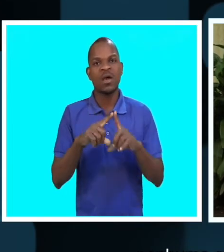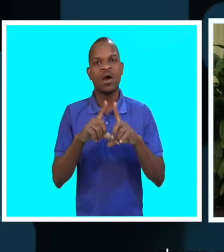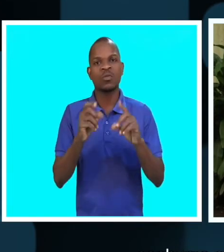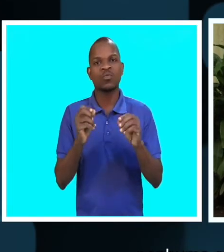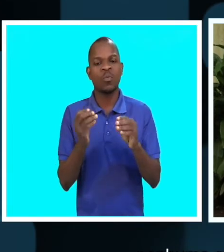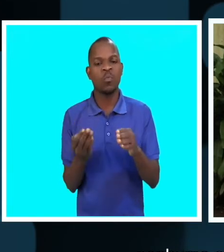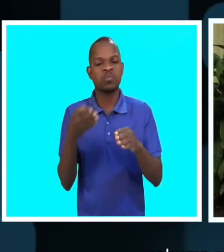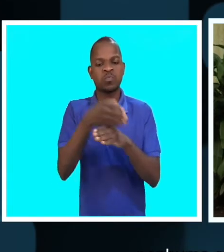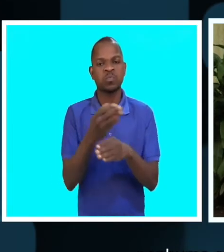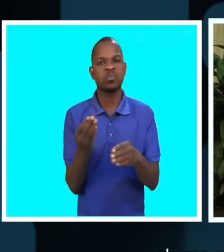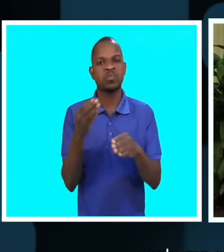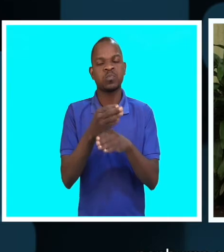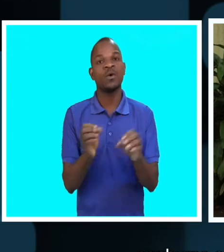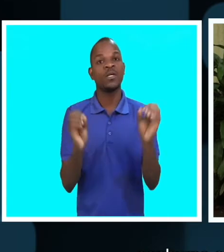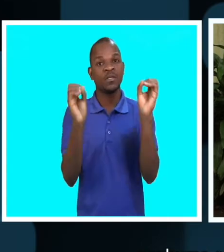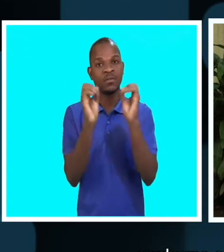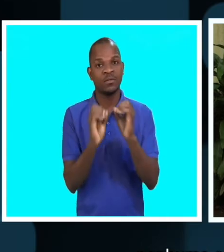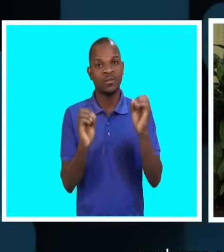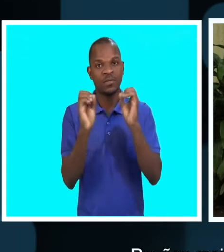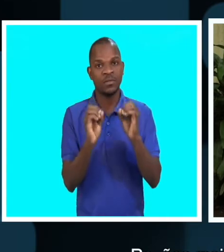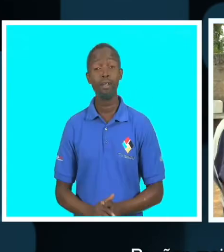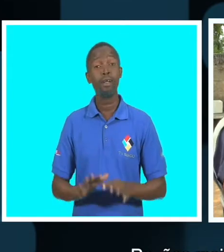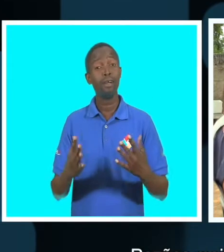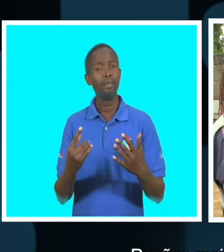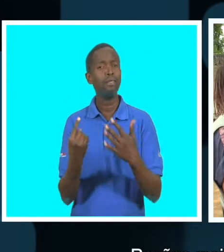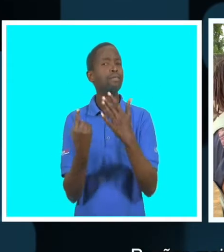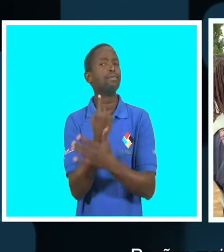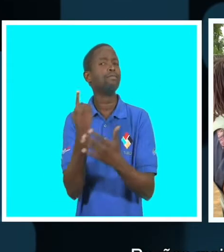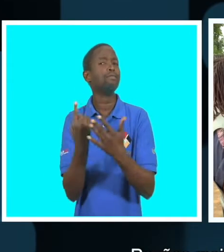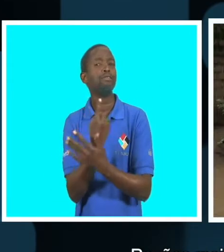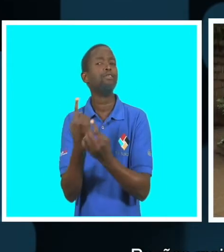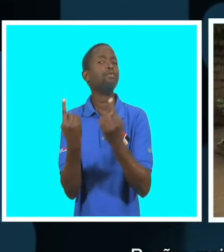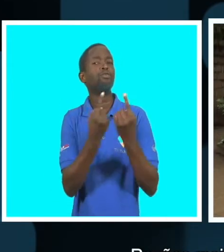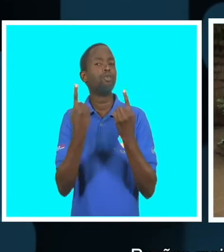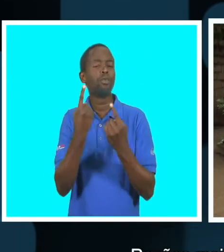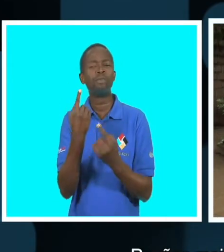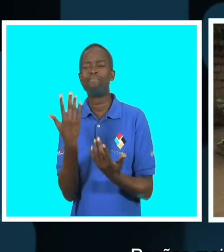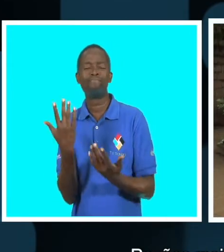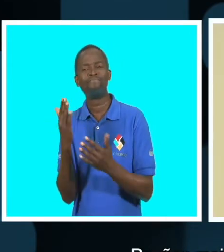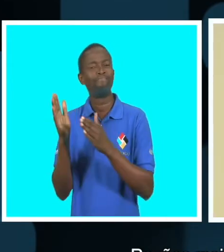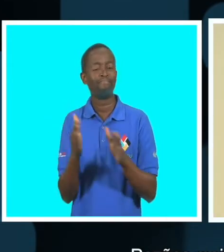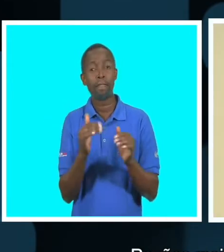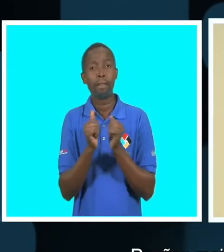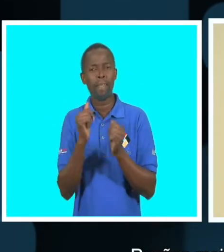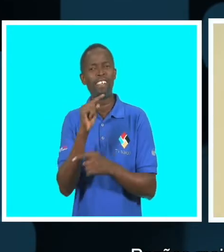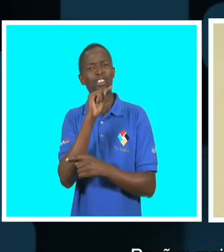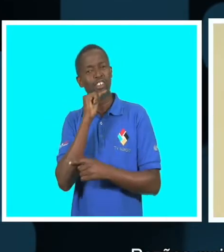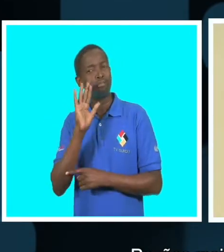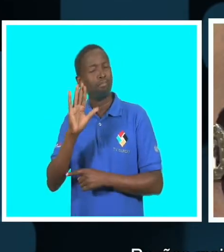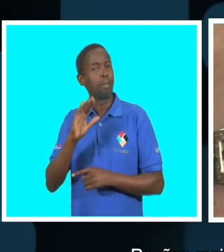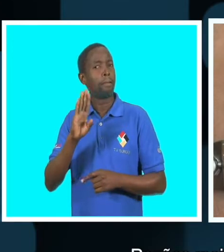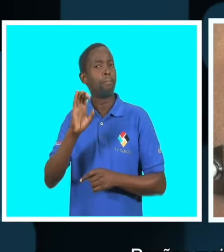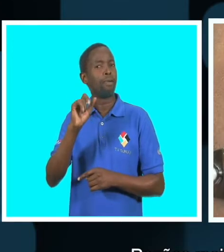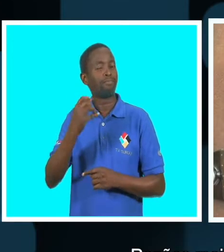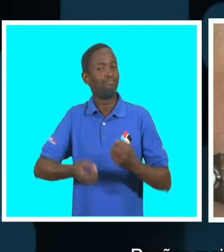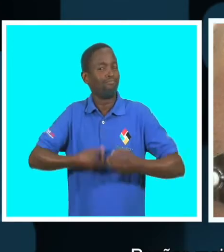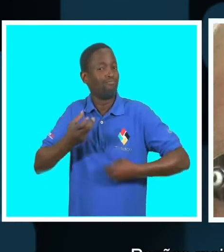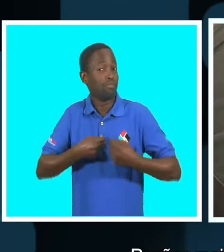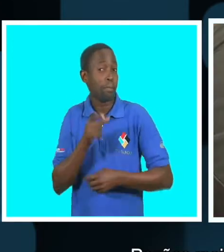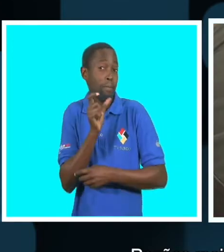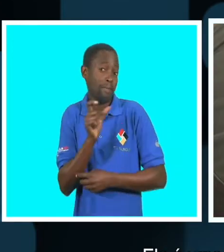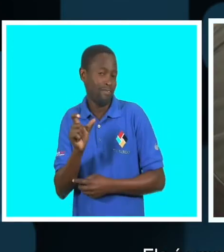estamos aqui. Razões mais do que suficientes para permitir em Bata dizer as